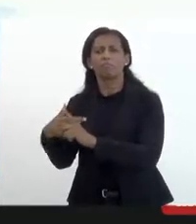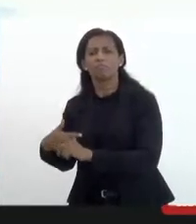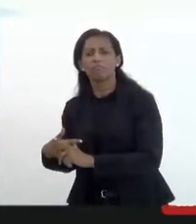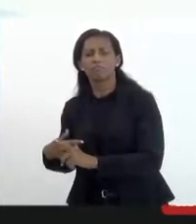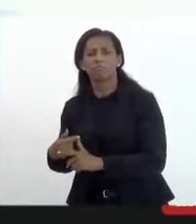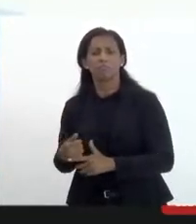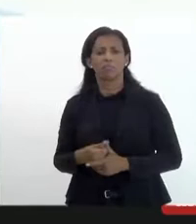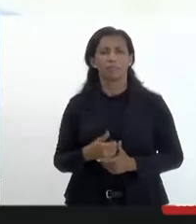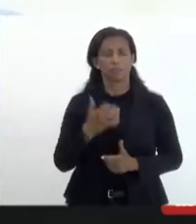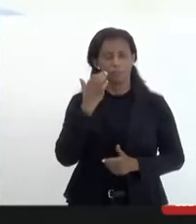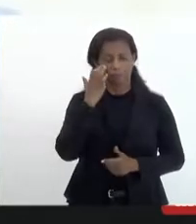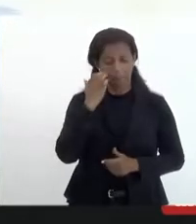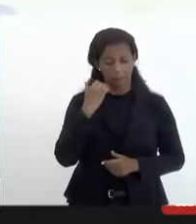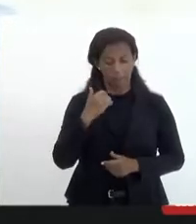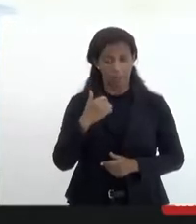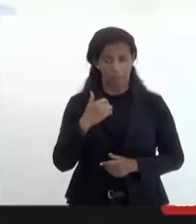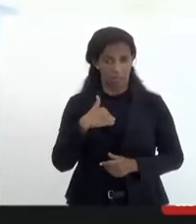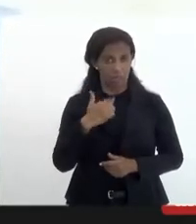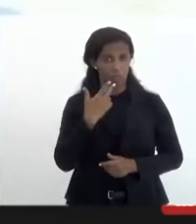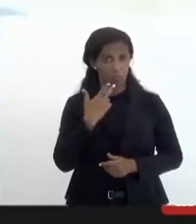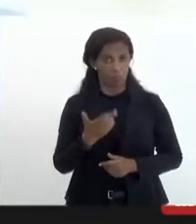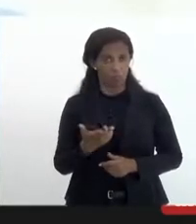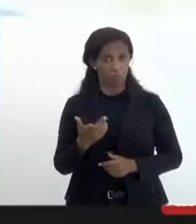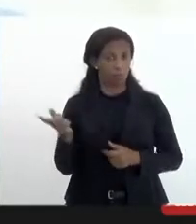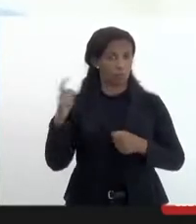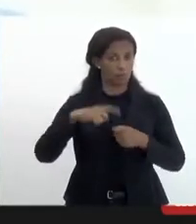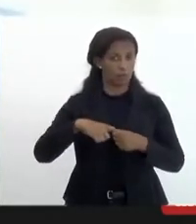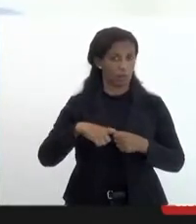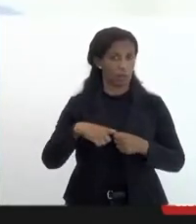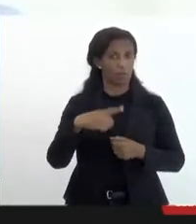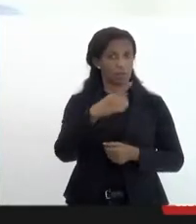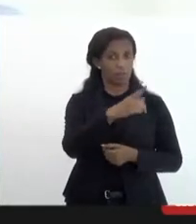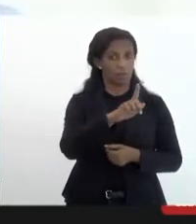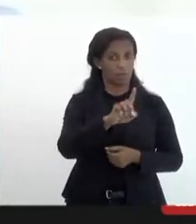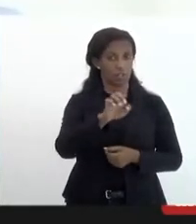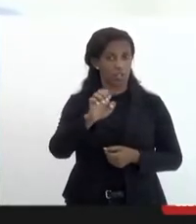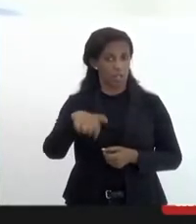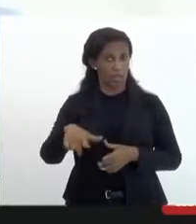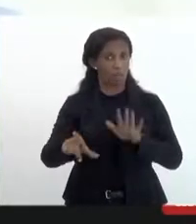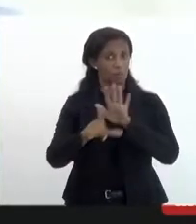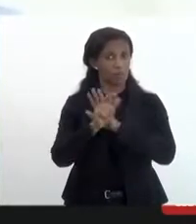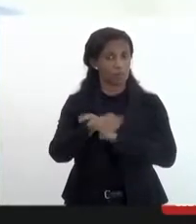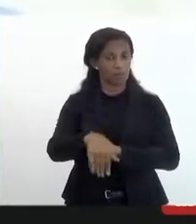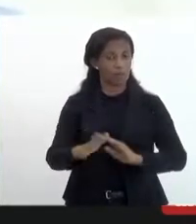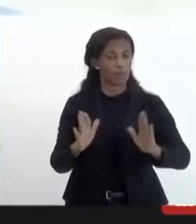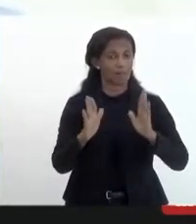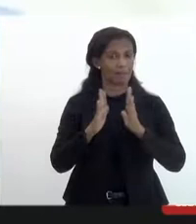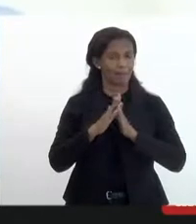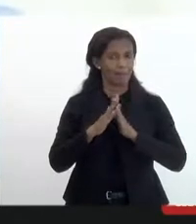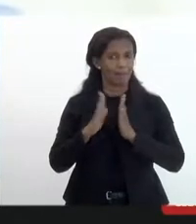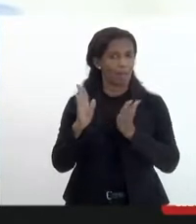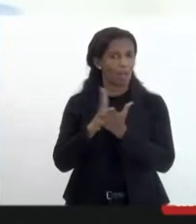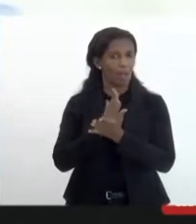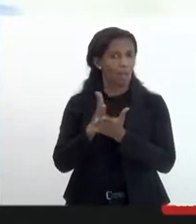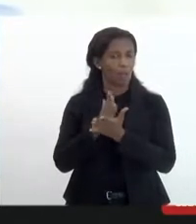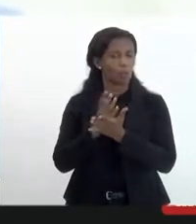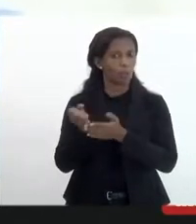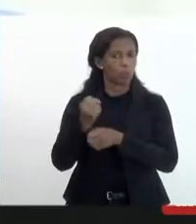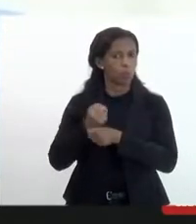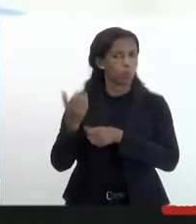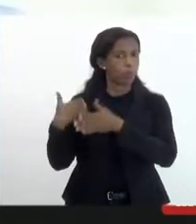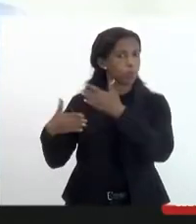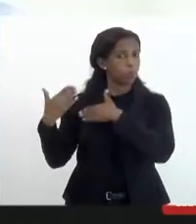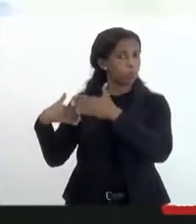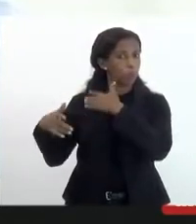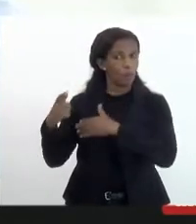dívida ativa, volto a dizer, são explicitados pela Procuradoria, por lei desta Casa, de há alguns anos atrás, salvo